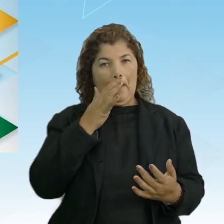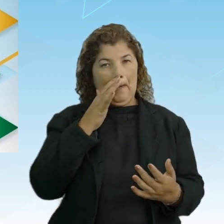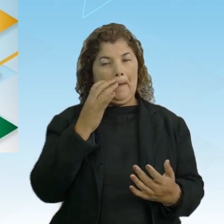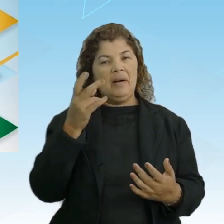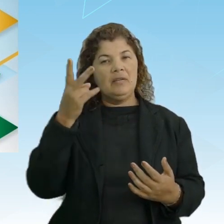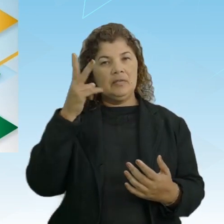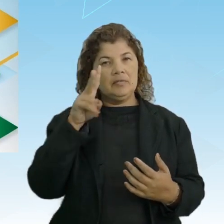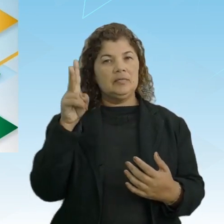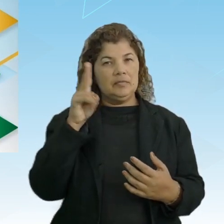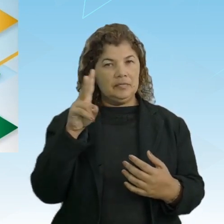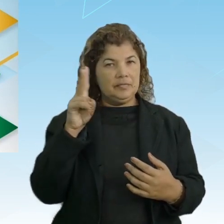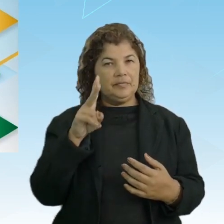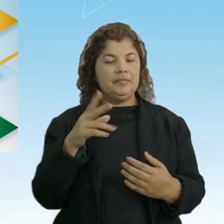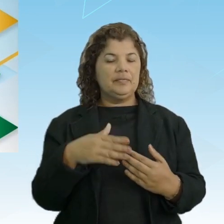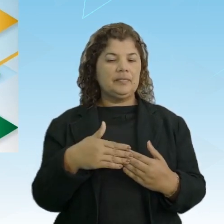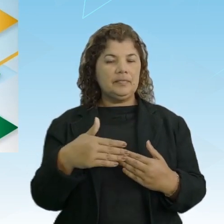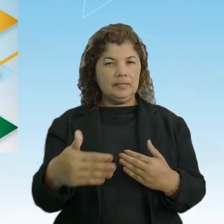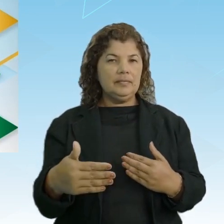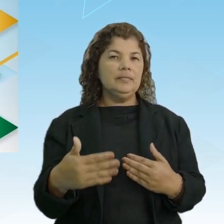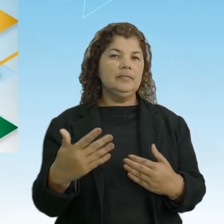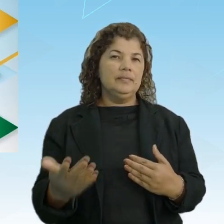história